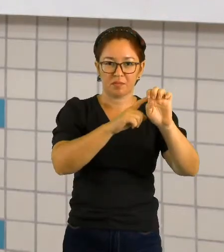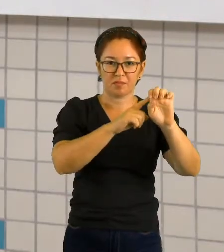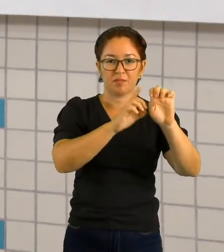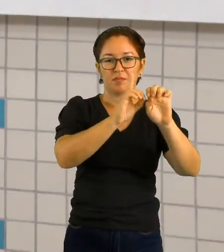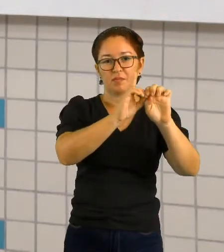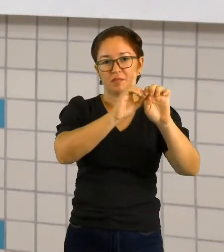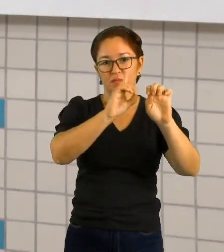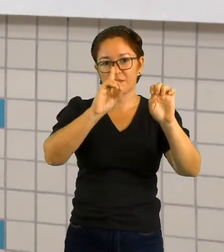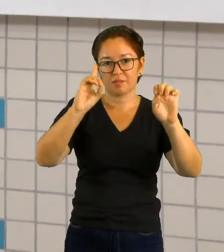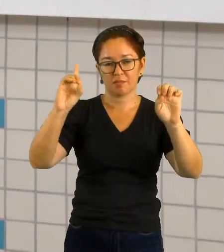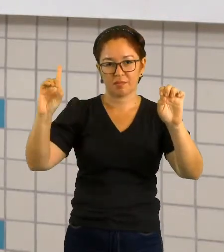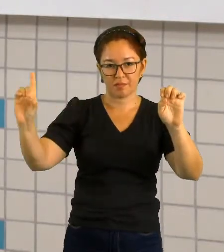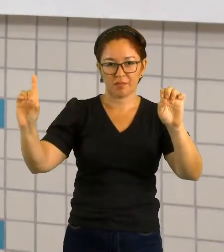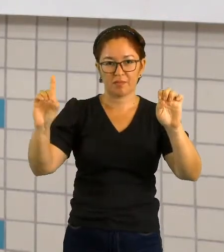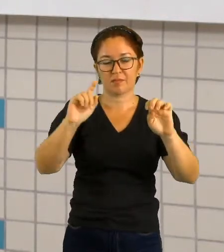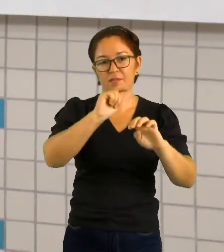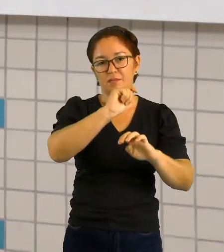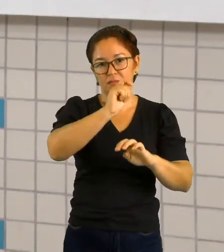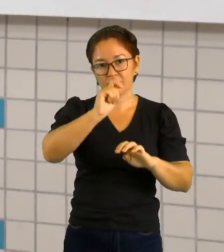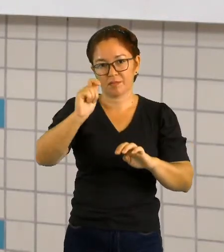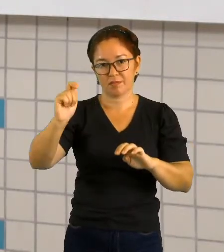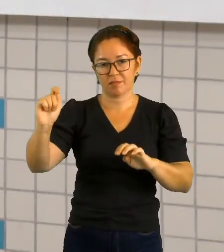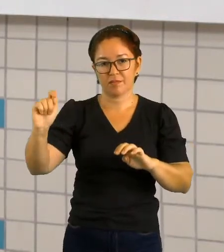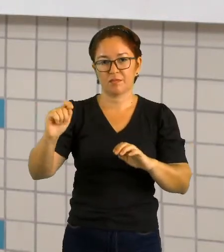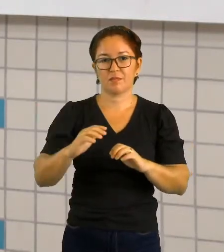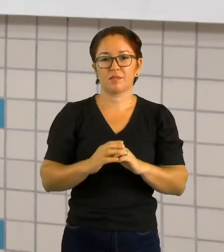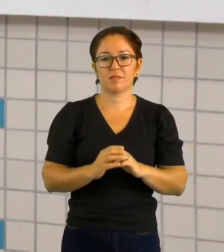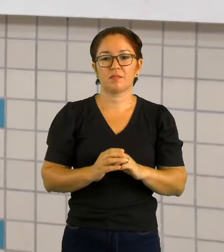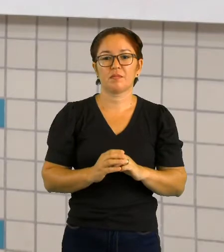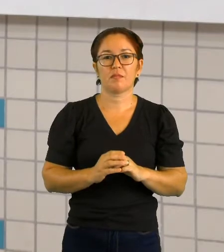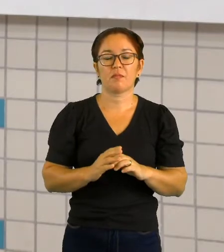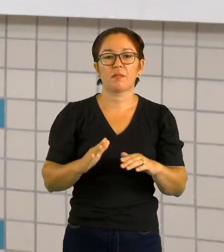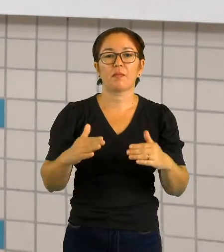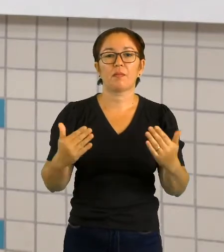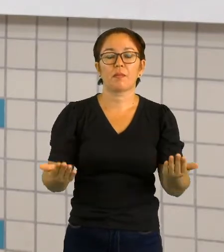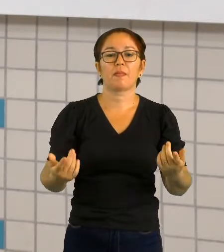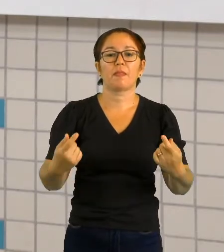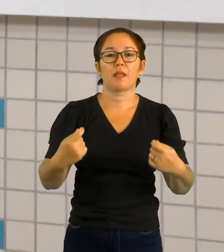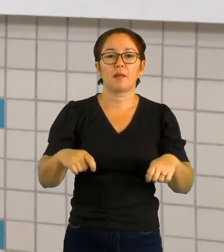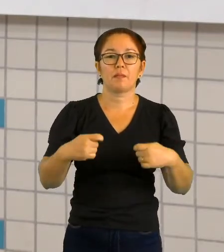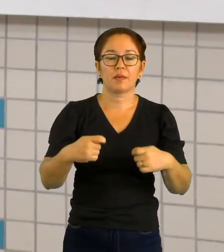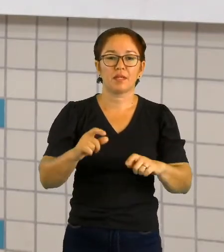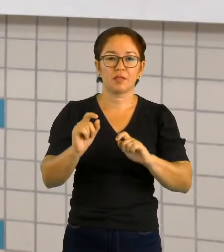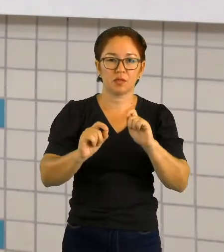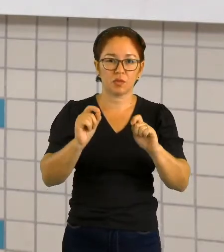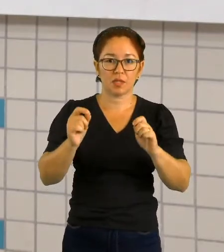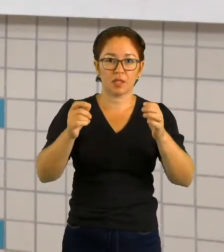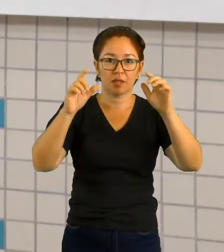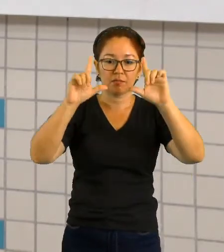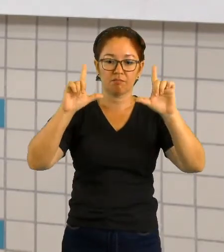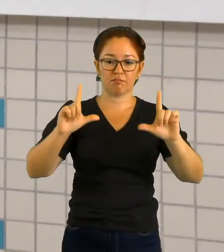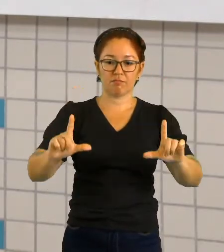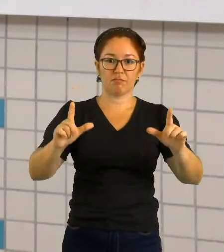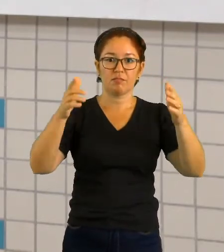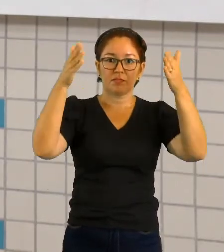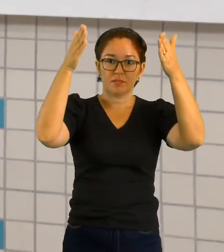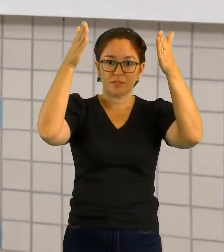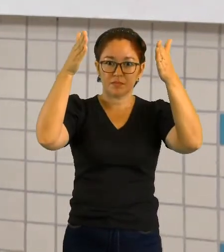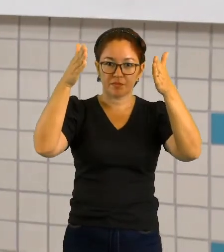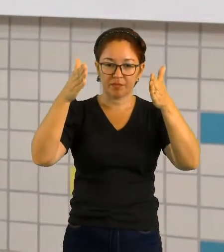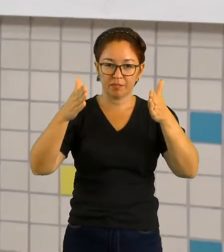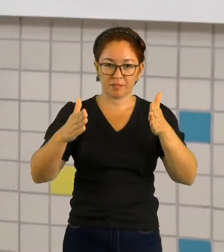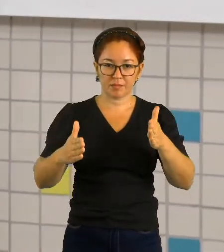caderno. Em hipótese alguma, eu posso escrever fora dessa margem. Então, a escrita começa da